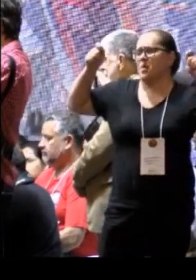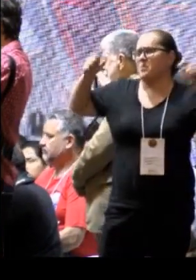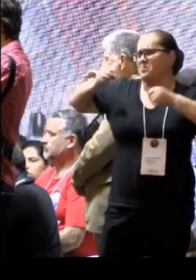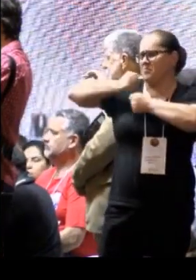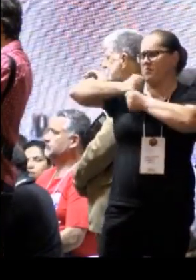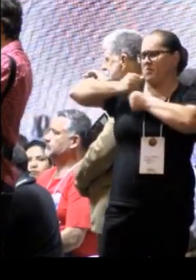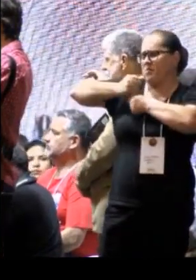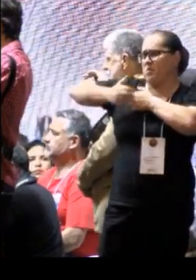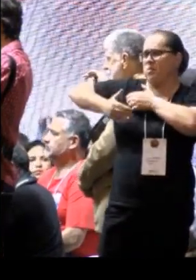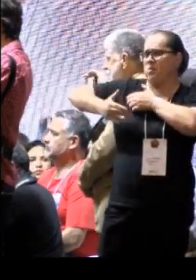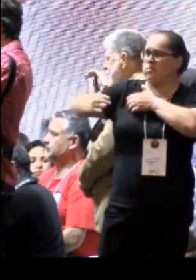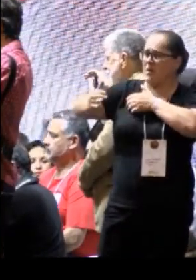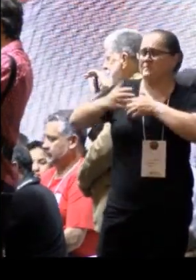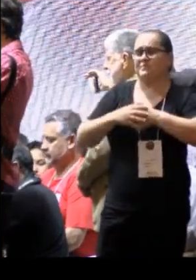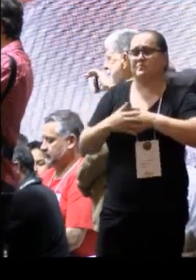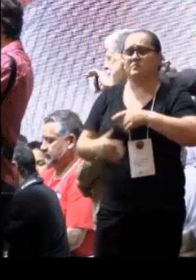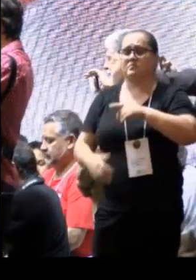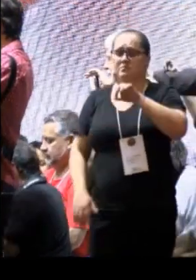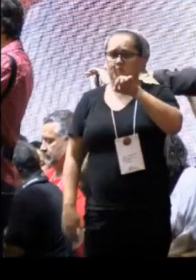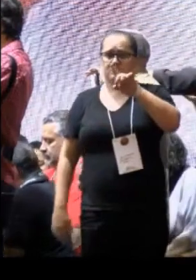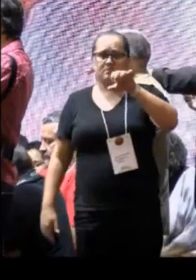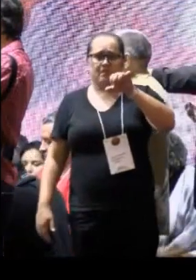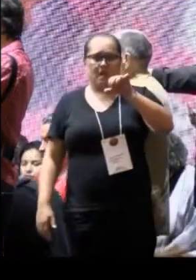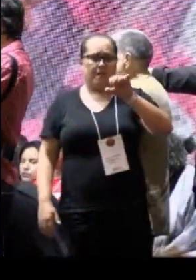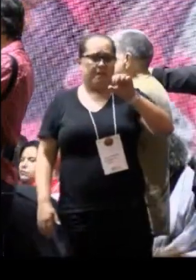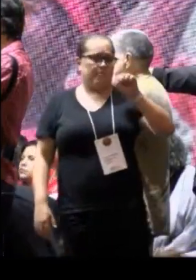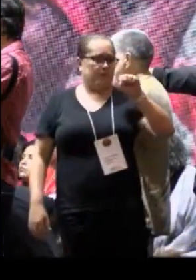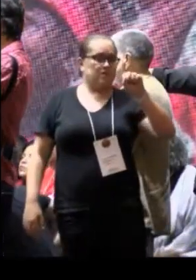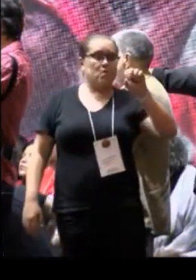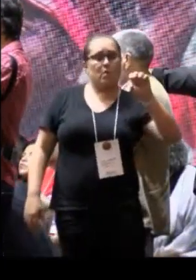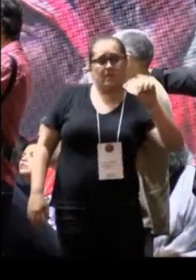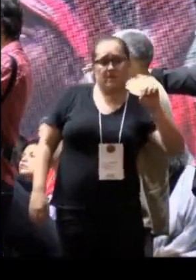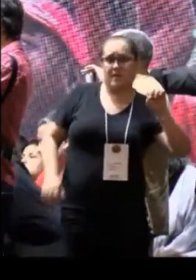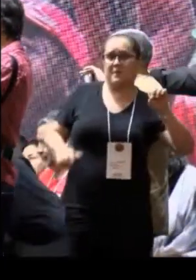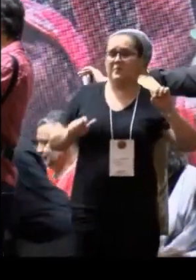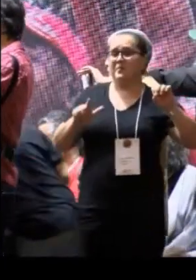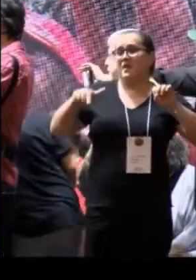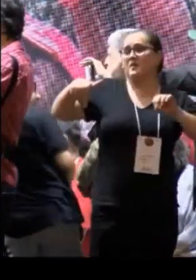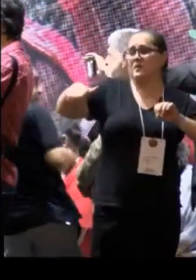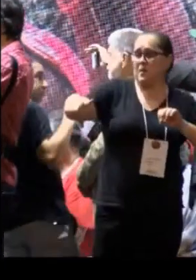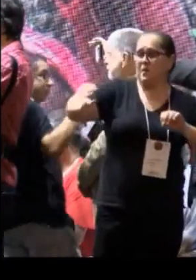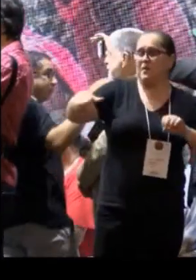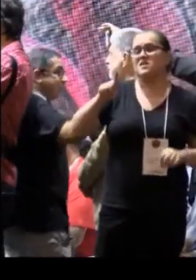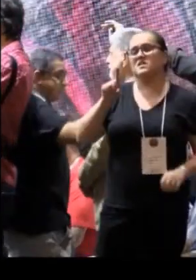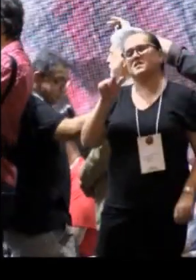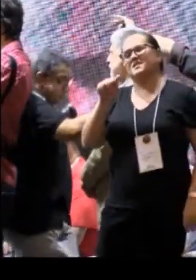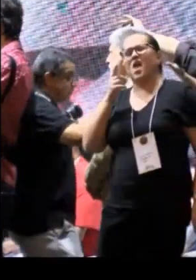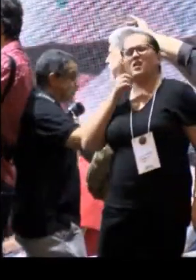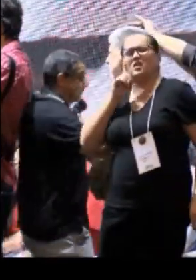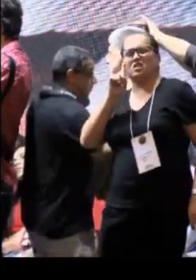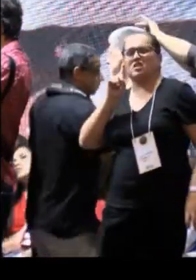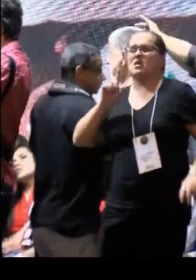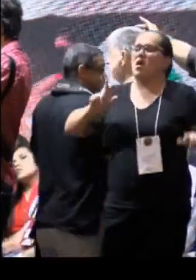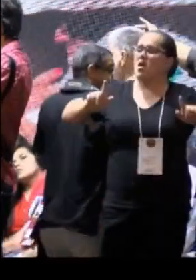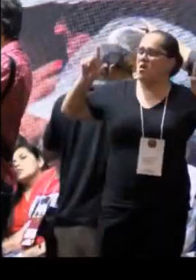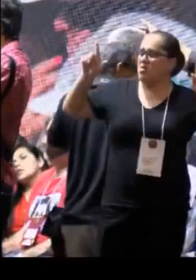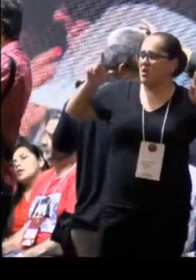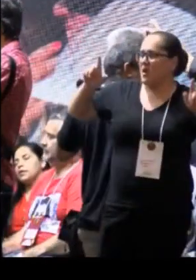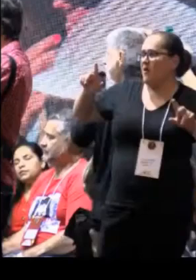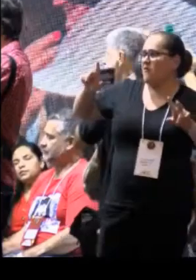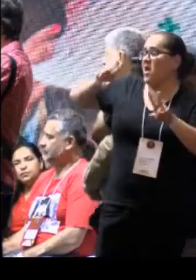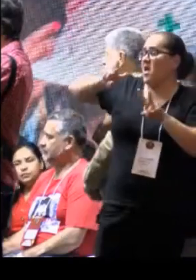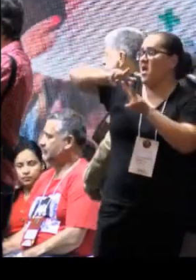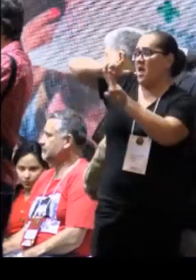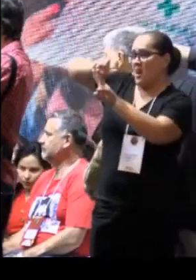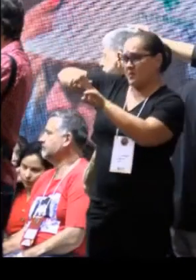muito tempo. Em 1980, depois de 17 dias de greve, eles prenderam